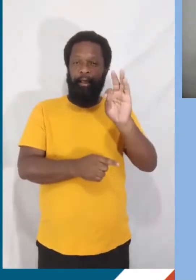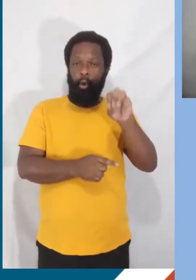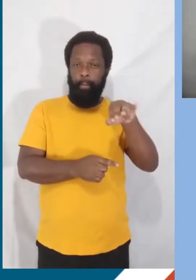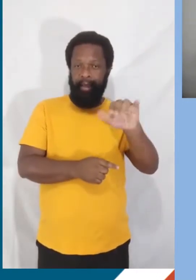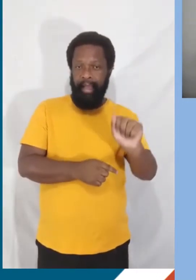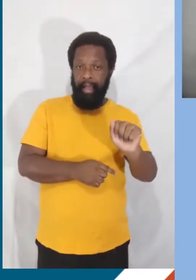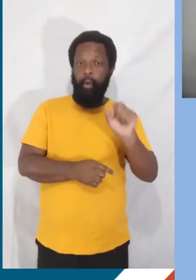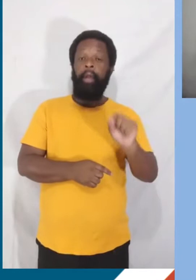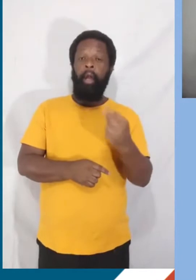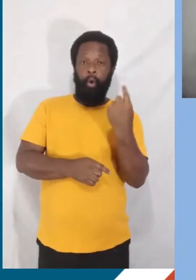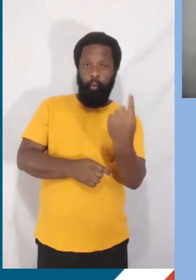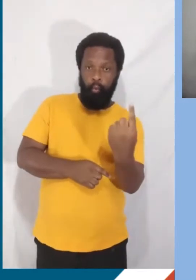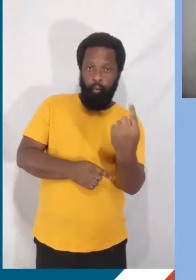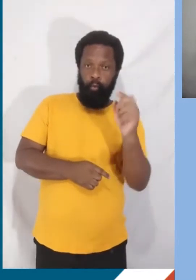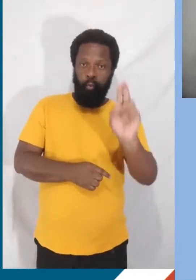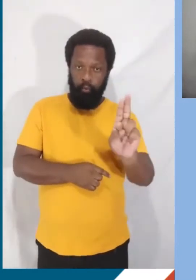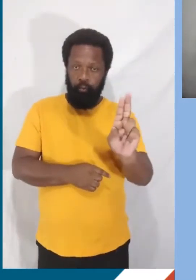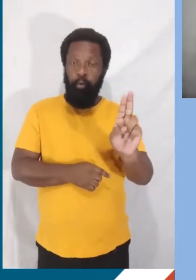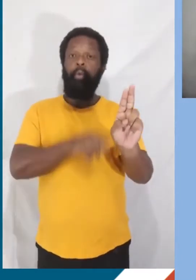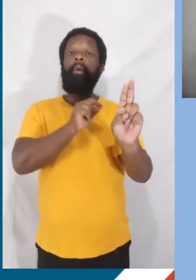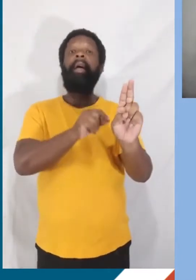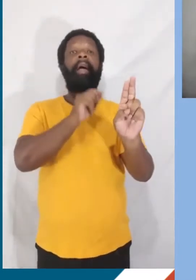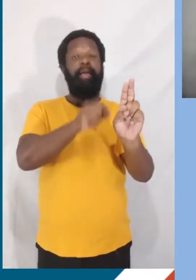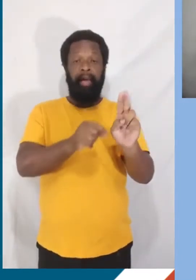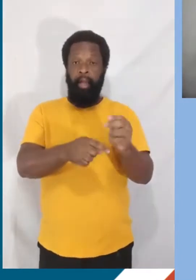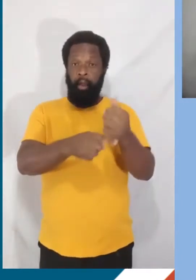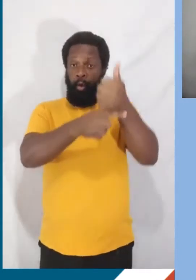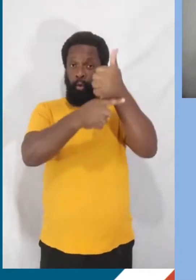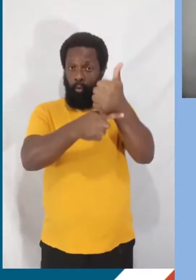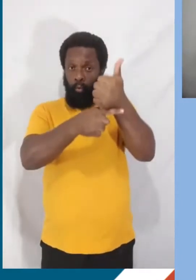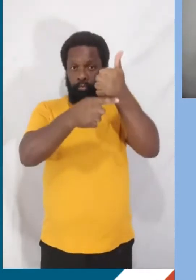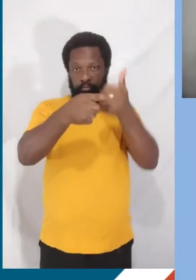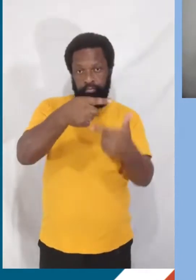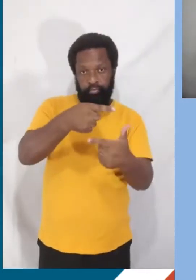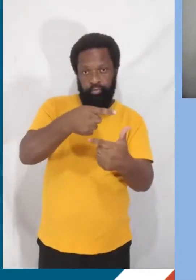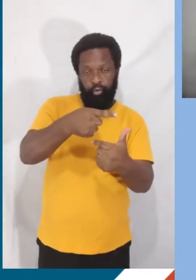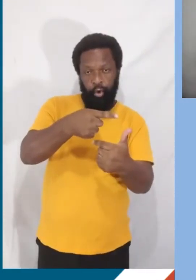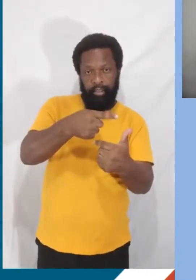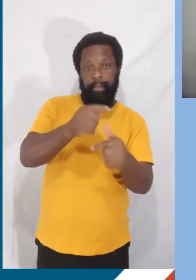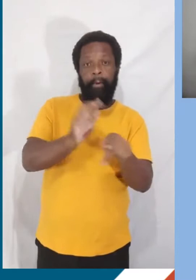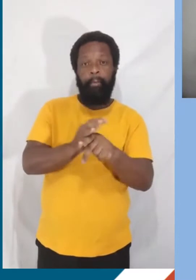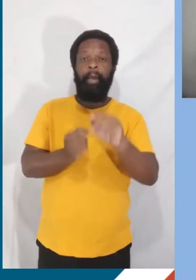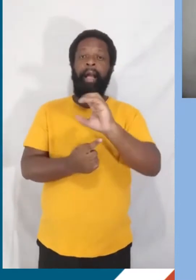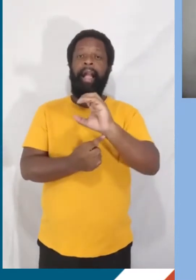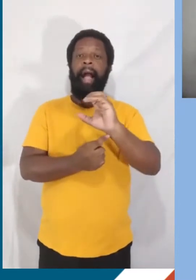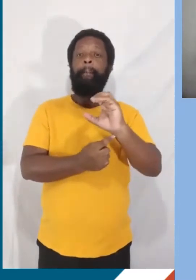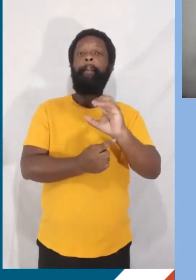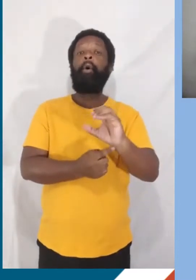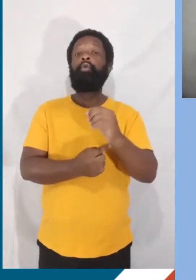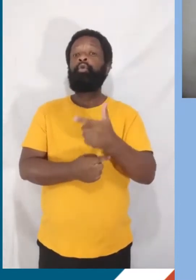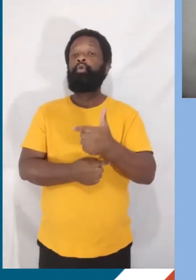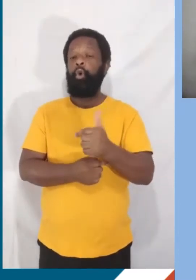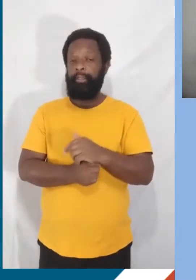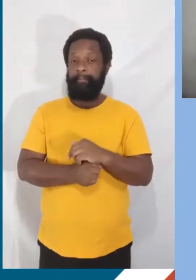ou seja, 1U. Então, 1U nada mais nada menos seria 1 sobre 12 do átomo da massa do carbono